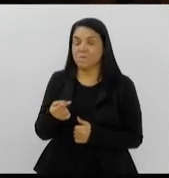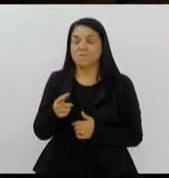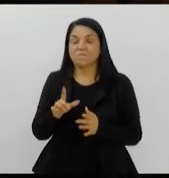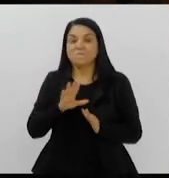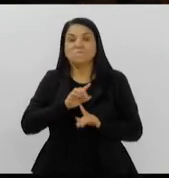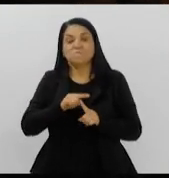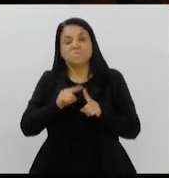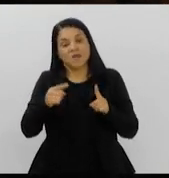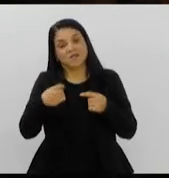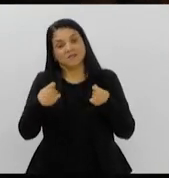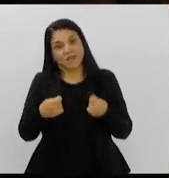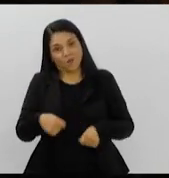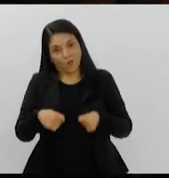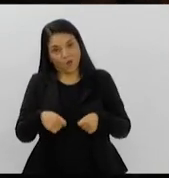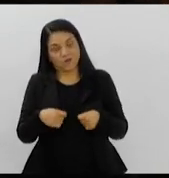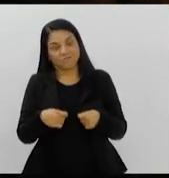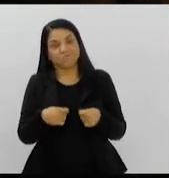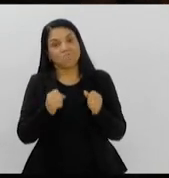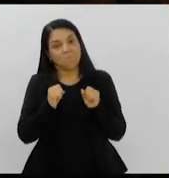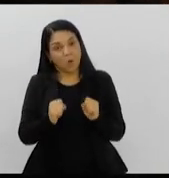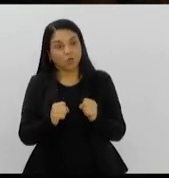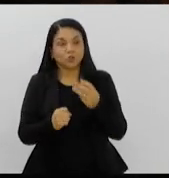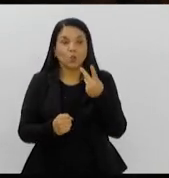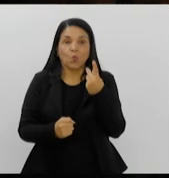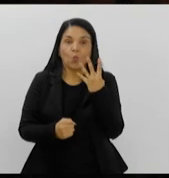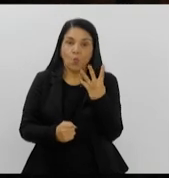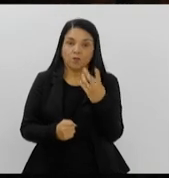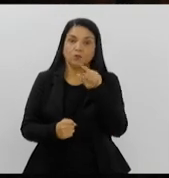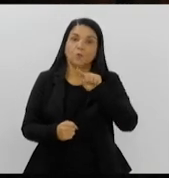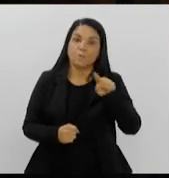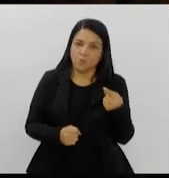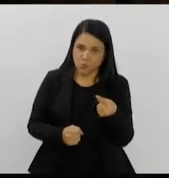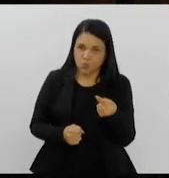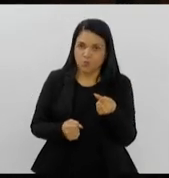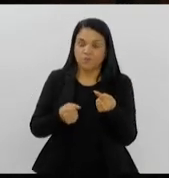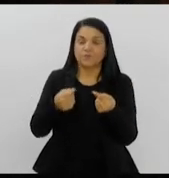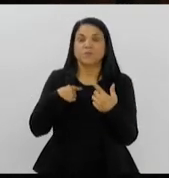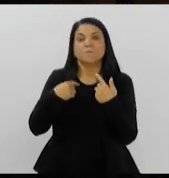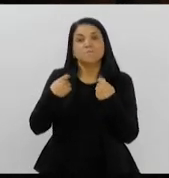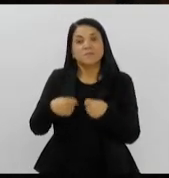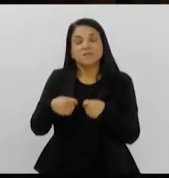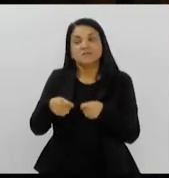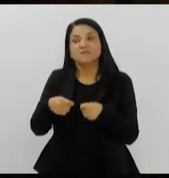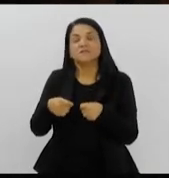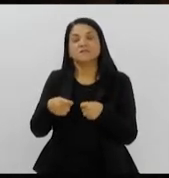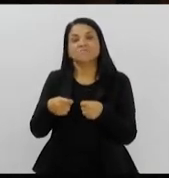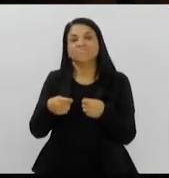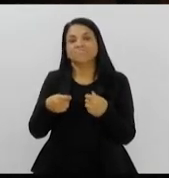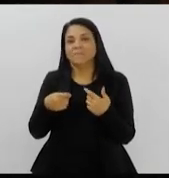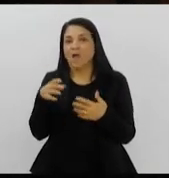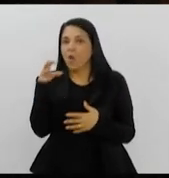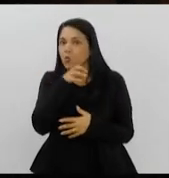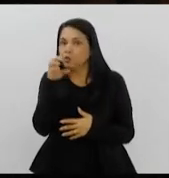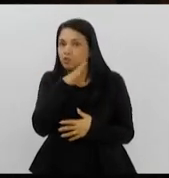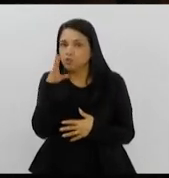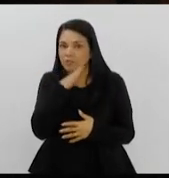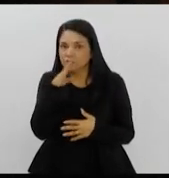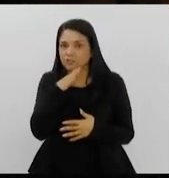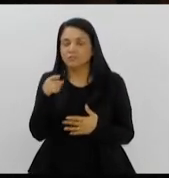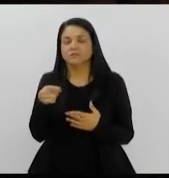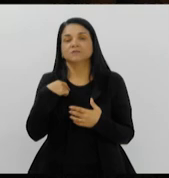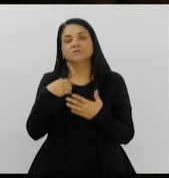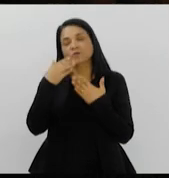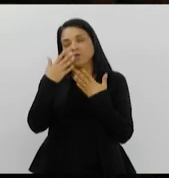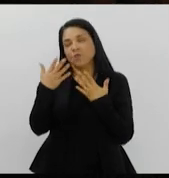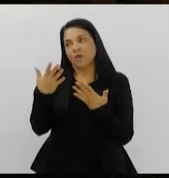policiamento nas ruas e é uma questão que a gente precisa para ontem. Fico aqui também, meu registro, agradecer ao nosso governador